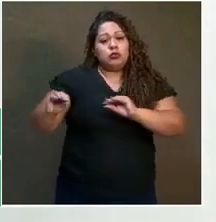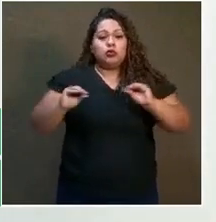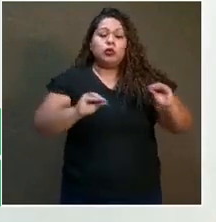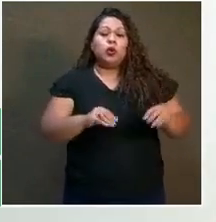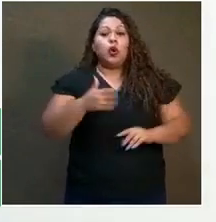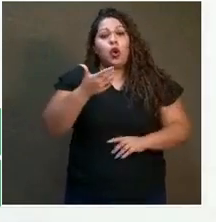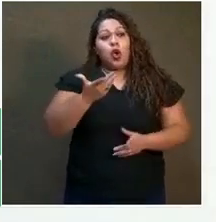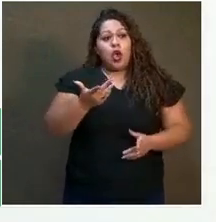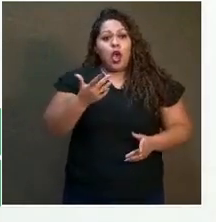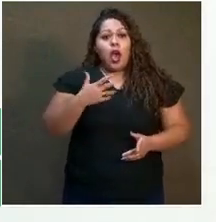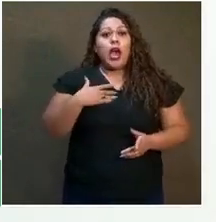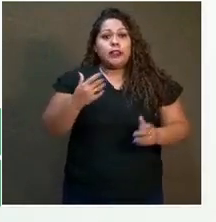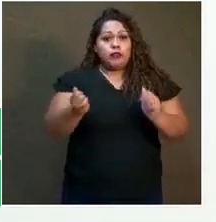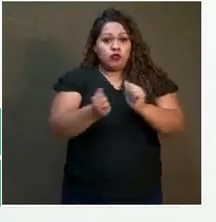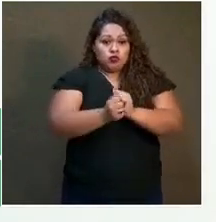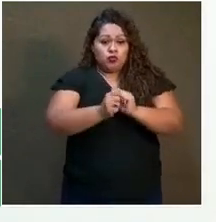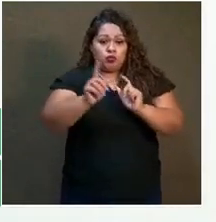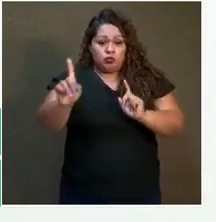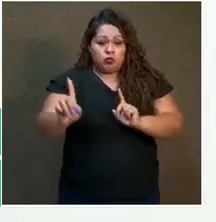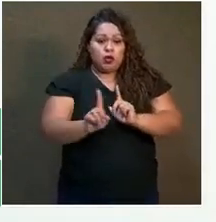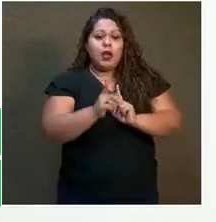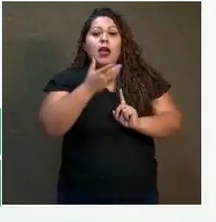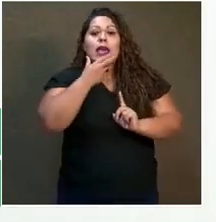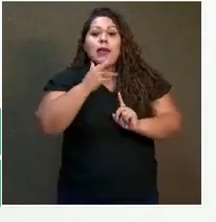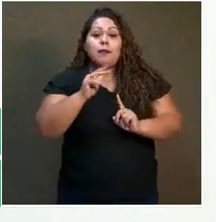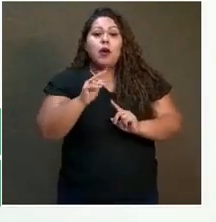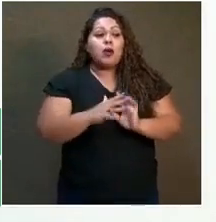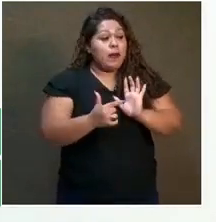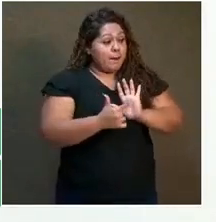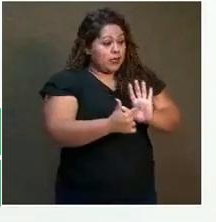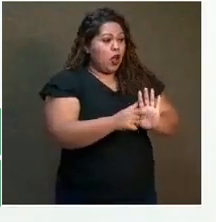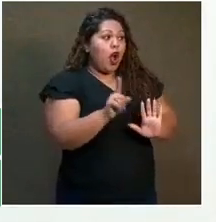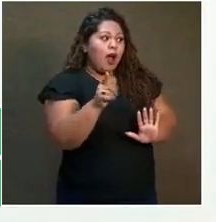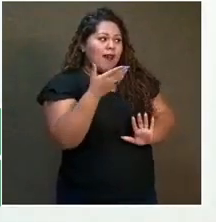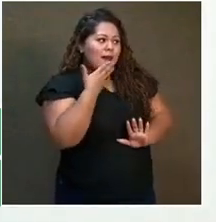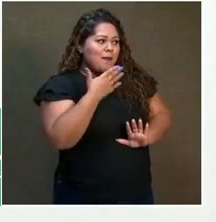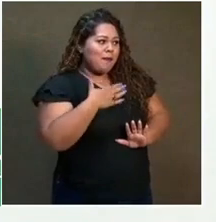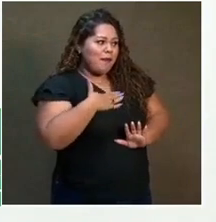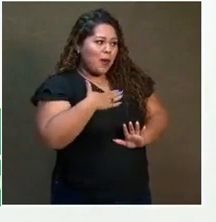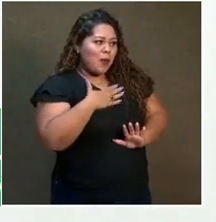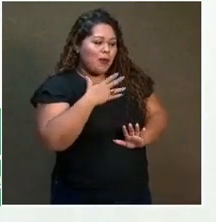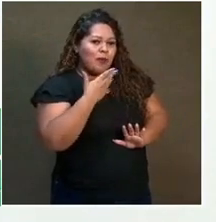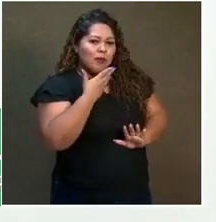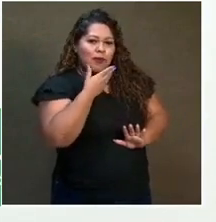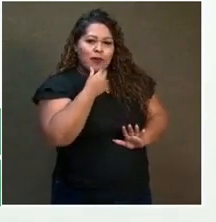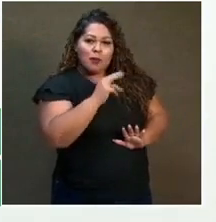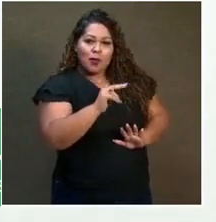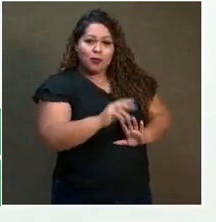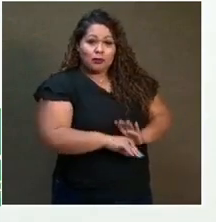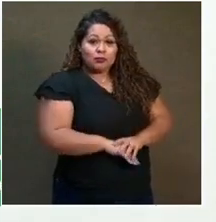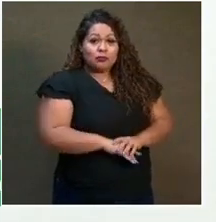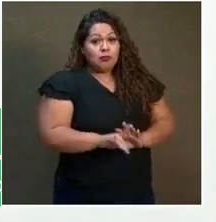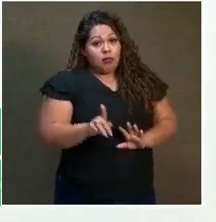disse, olha, esse é meu irmão. Foi o que ele disse, lembram? Sobe um pouquinho. Sobe. Foi o que ele disse.